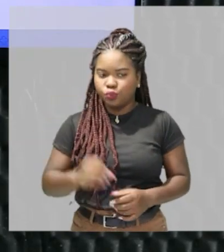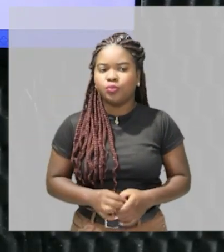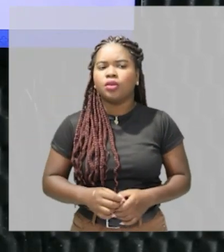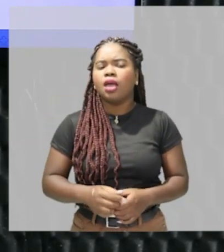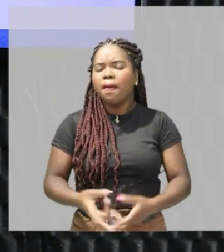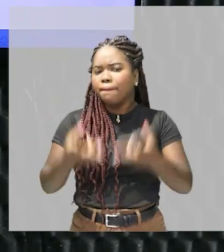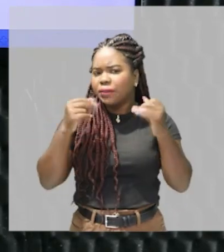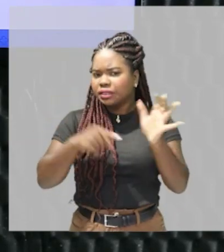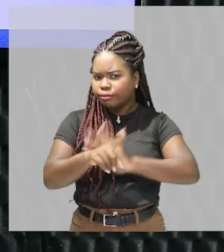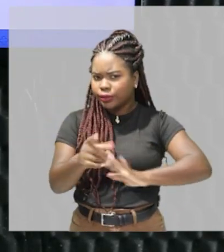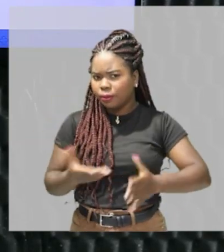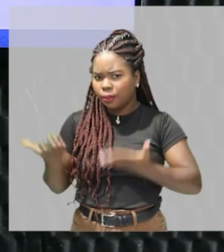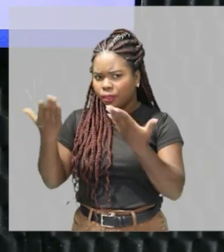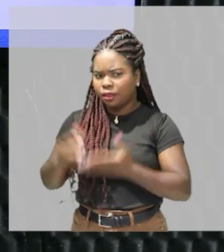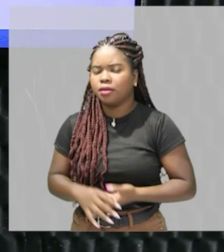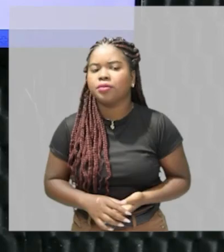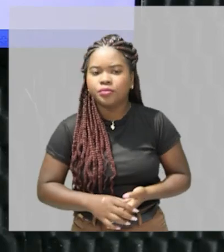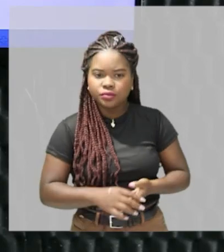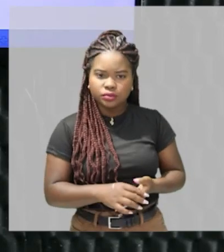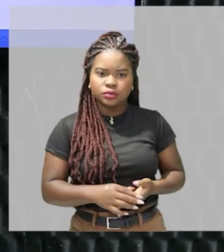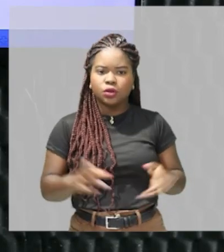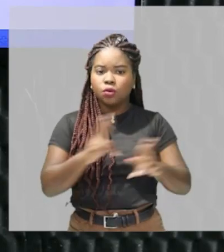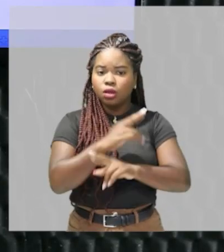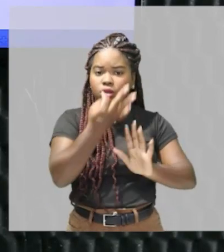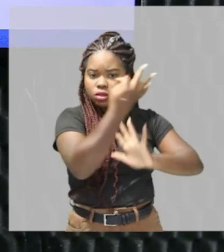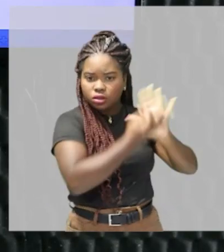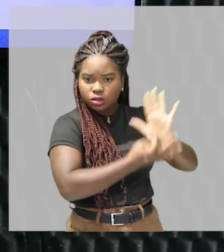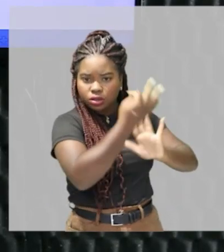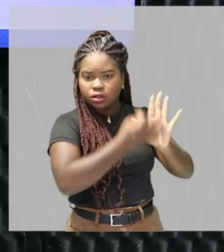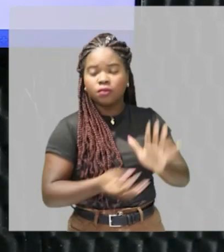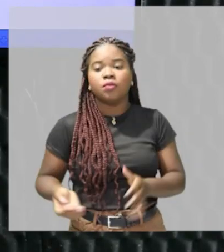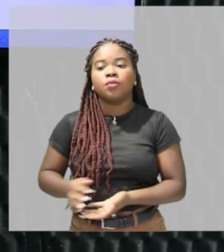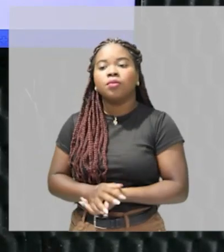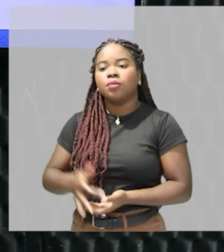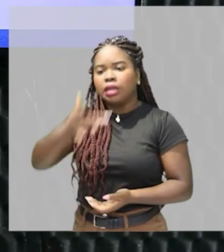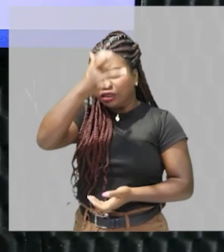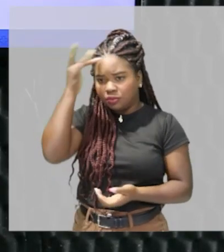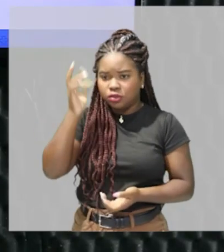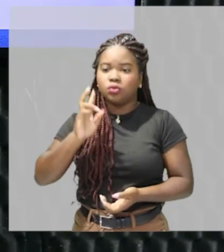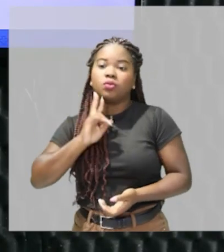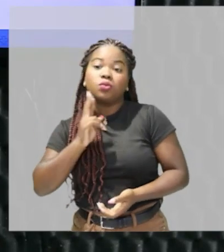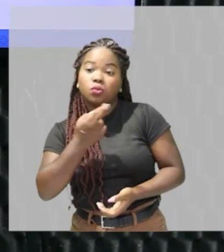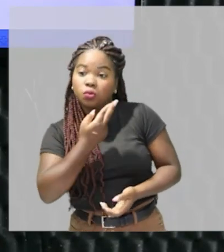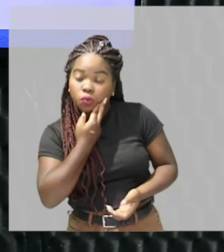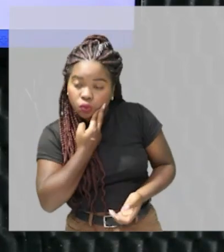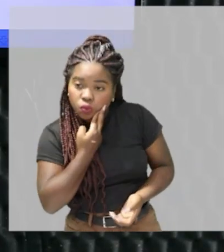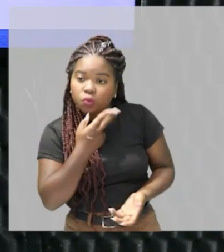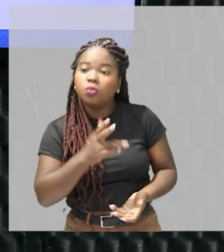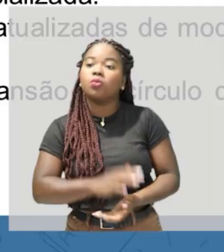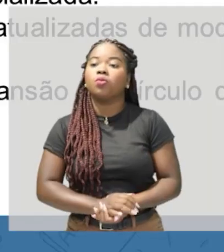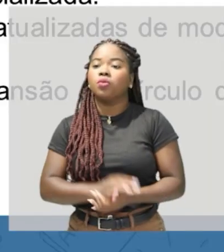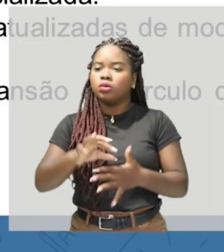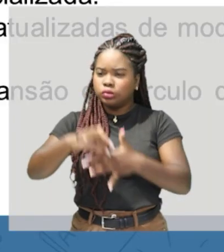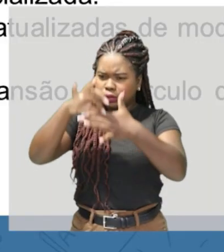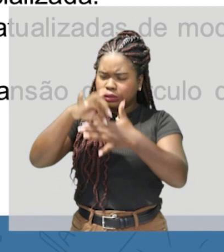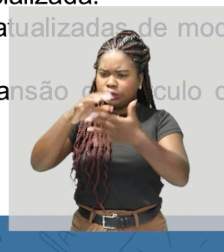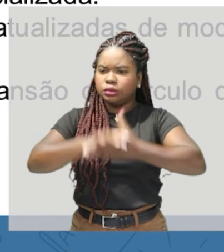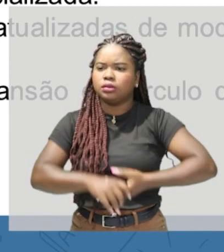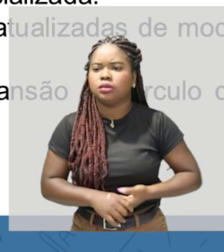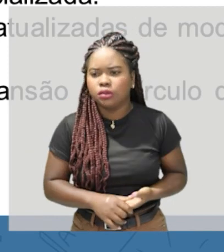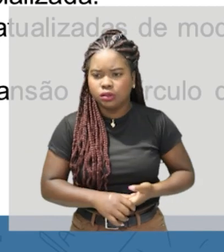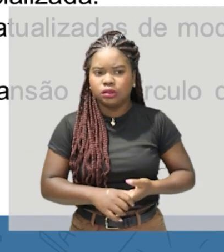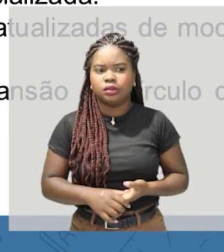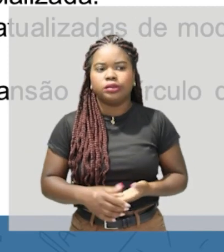questão. De acordo com o texto, para os proprietários de restaurante, a principal